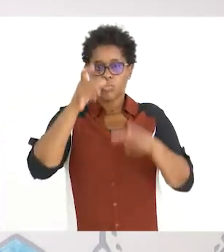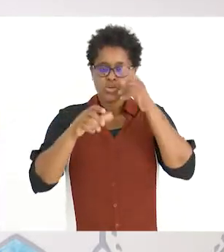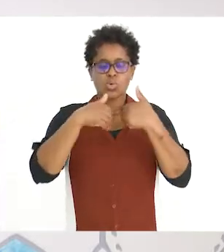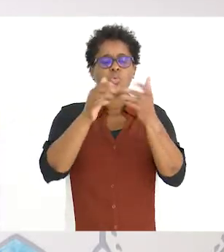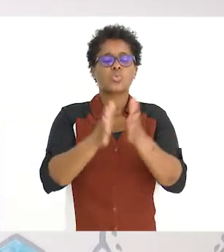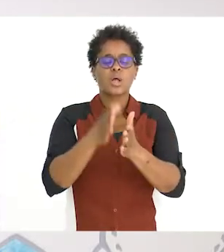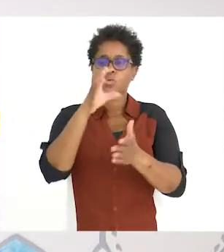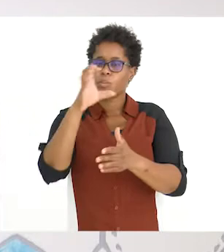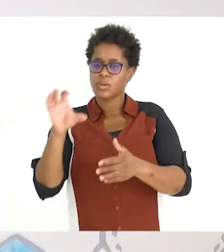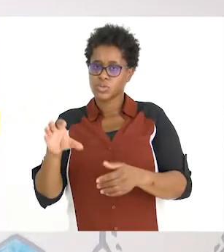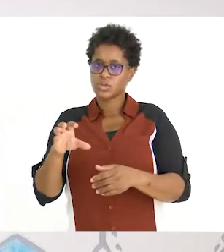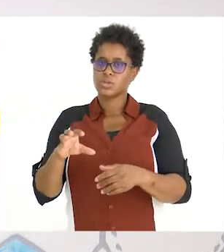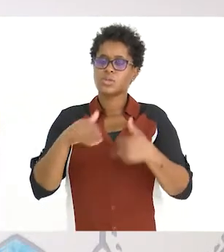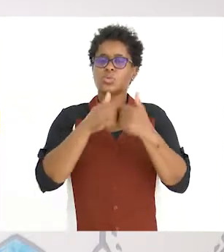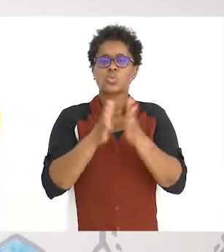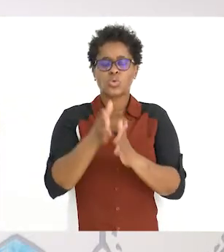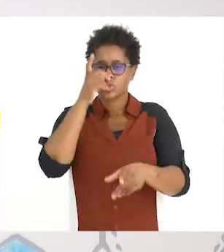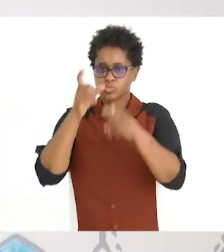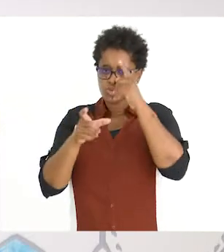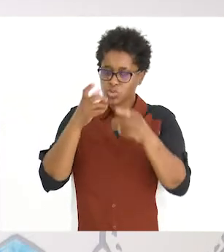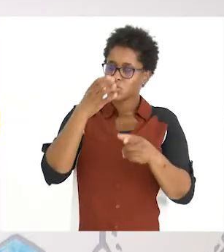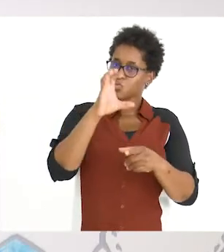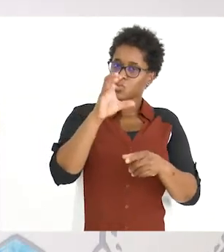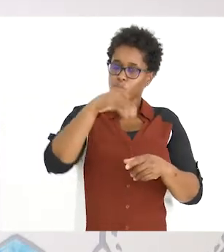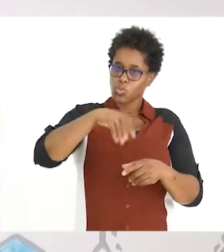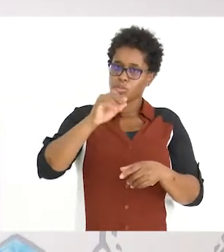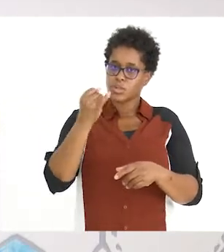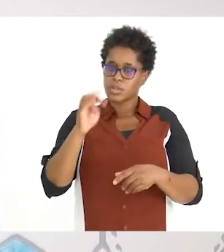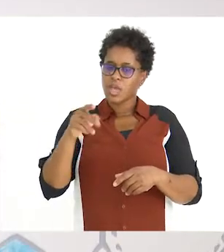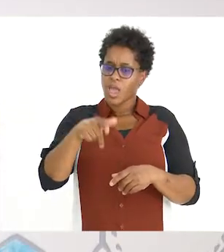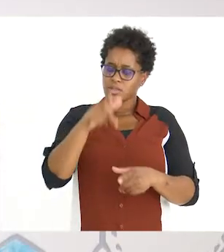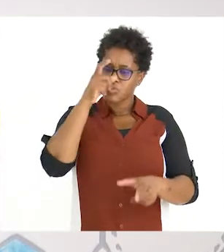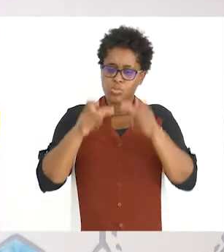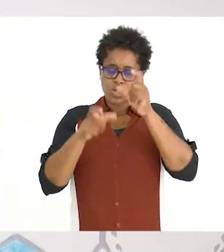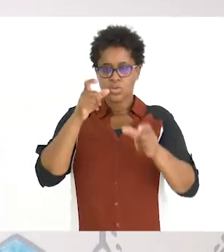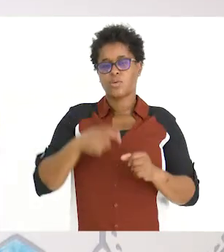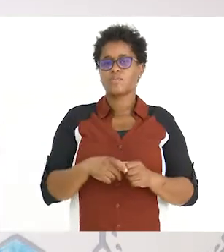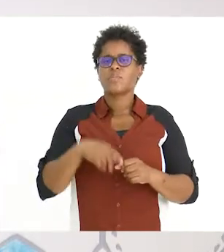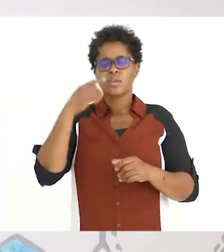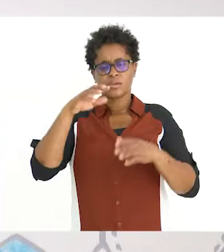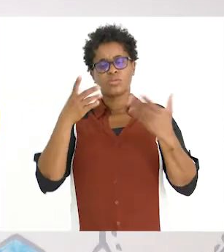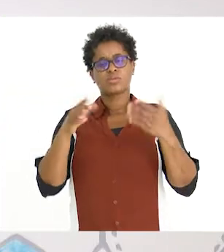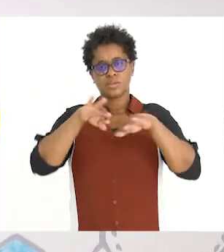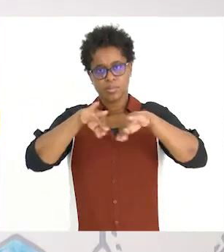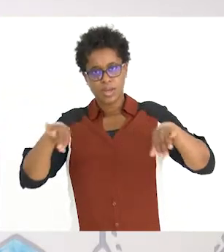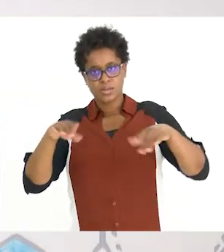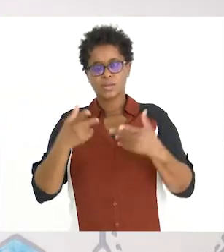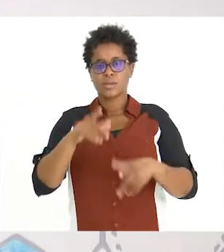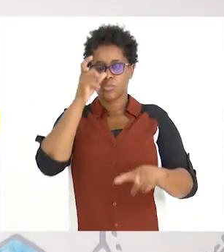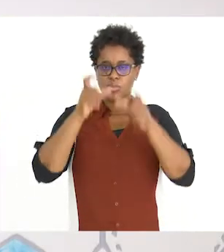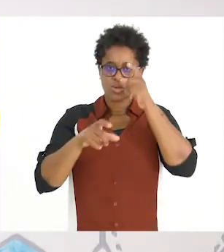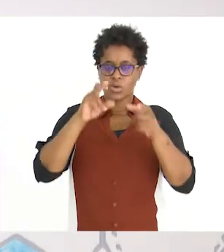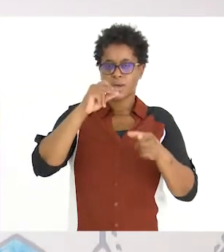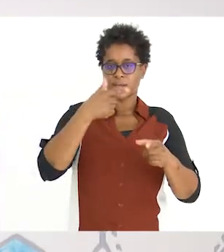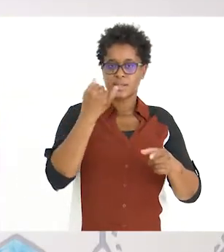são todos os habitantes de um país. Essa população divide-se em população ativa